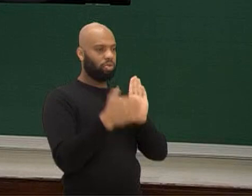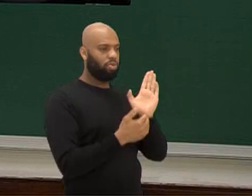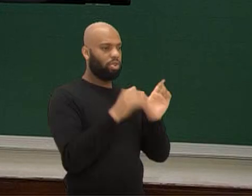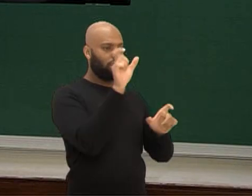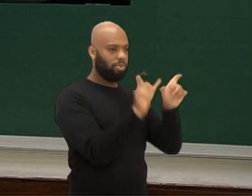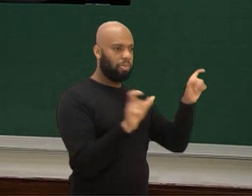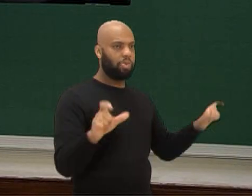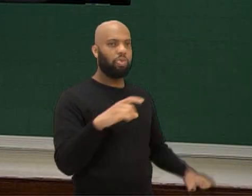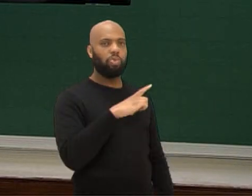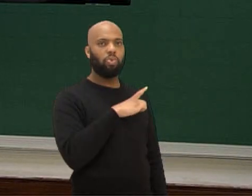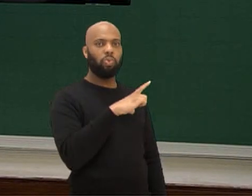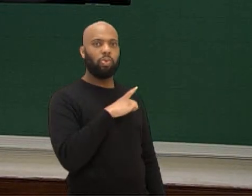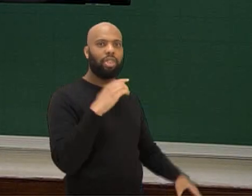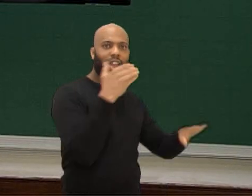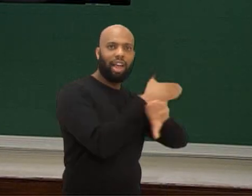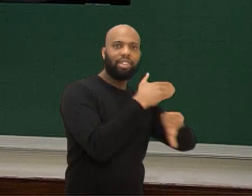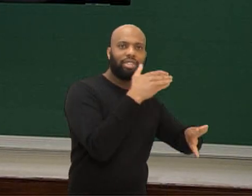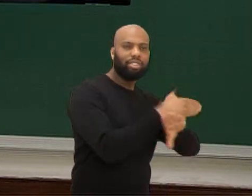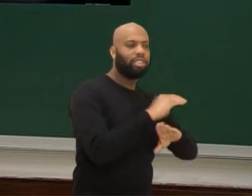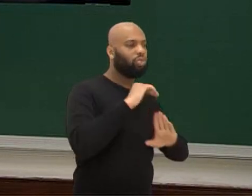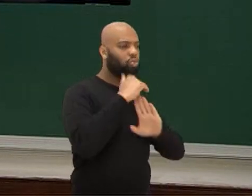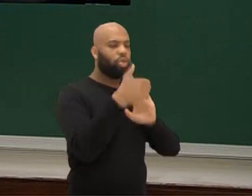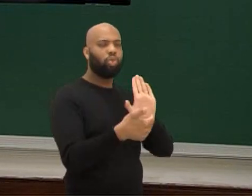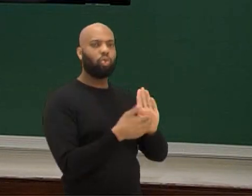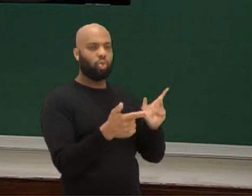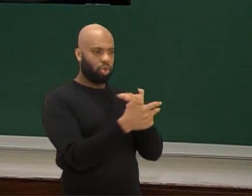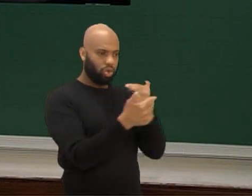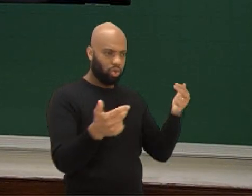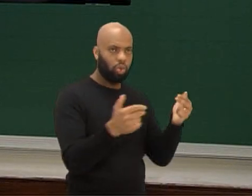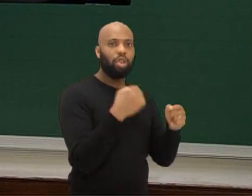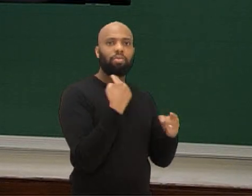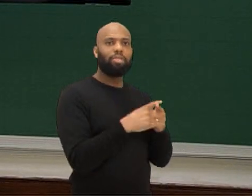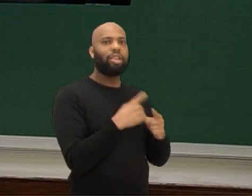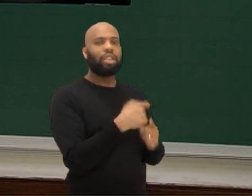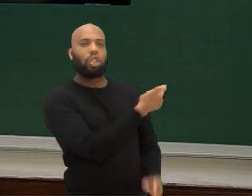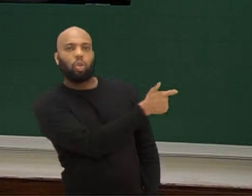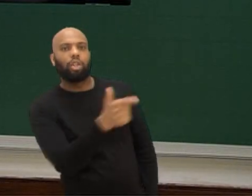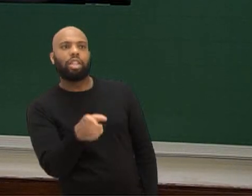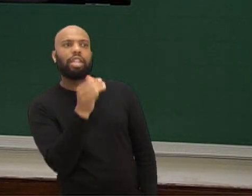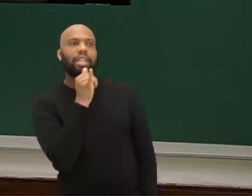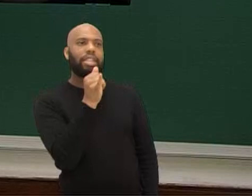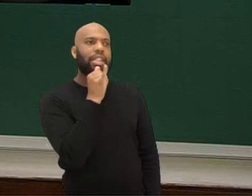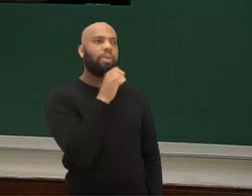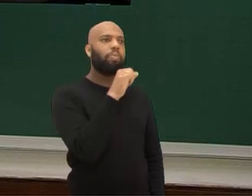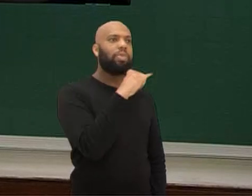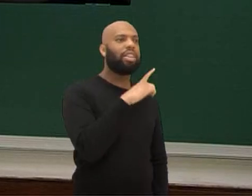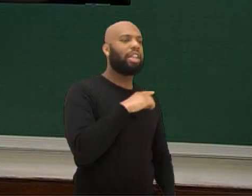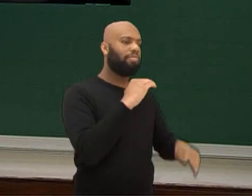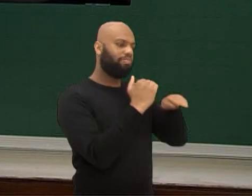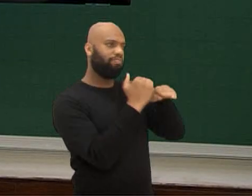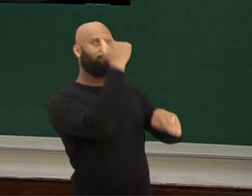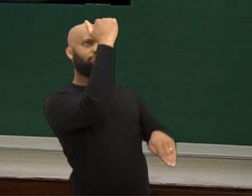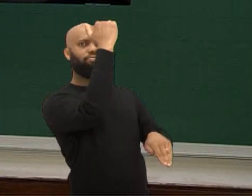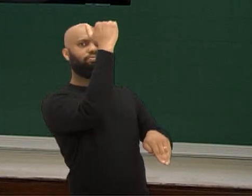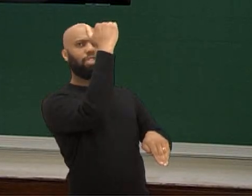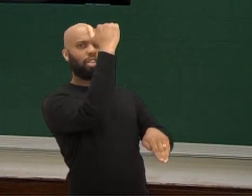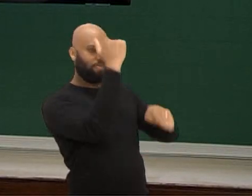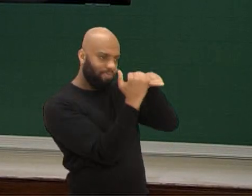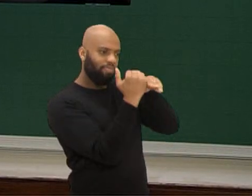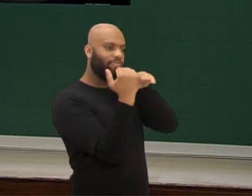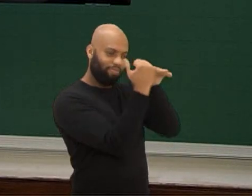pessoas teriam acesso a todas as coisas. Não existiria nem quem tem muito, nem quem tem